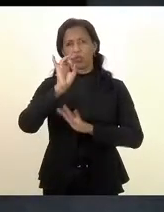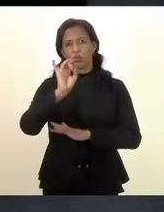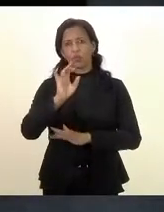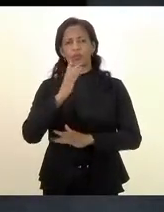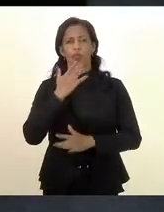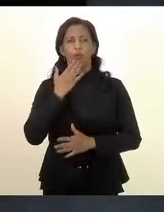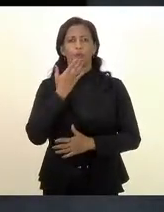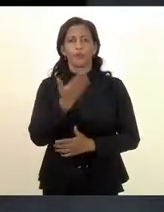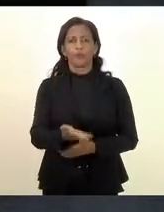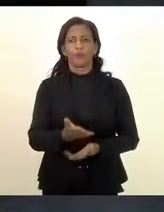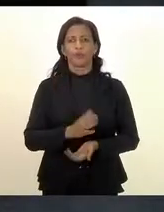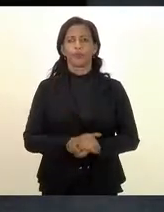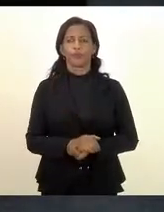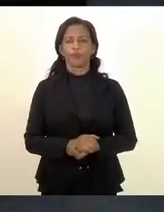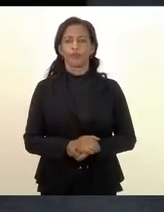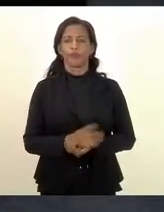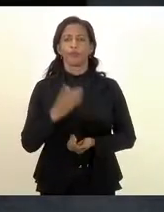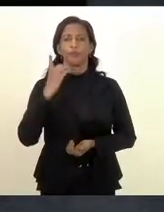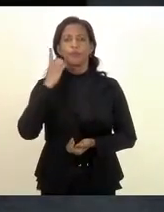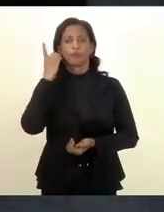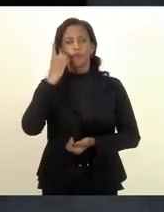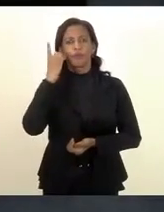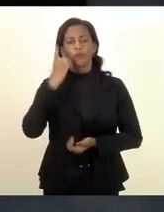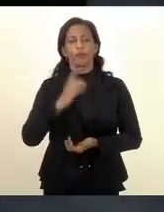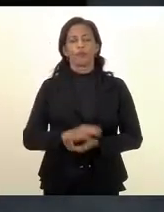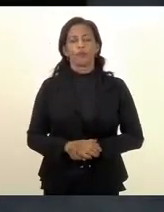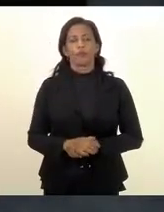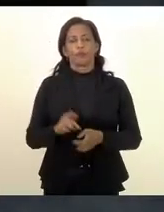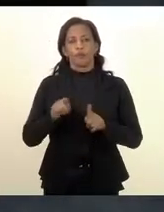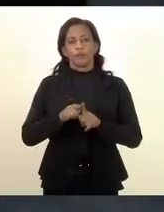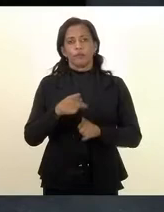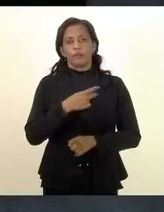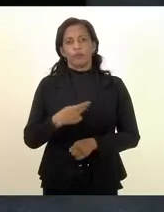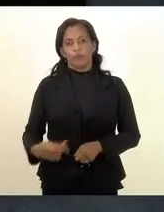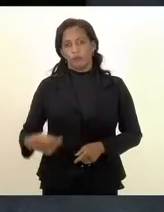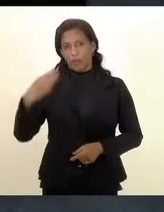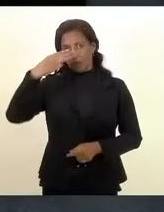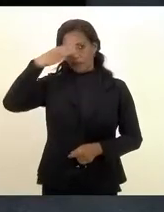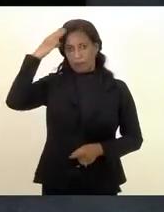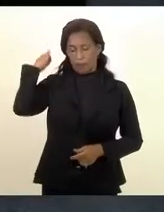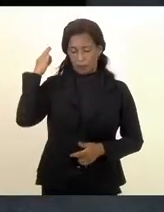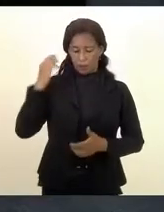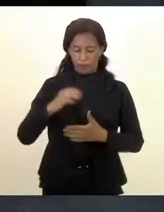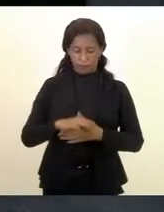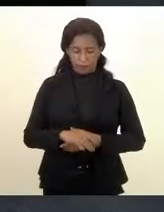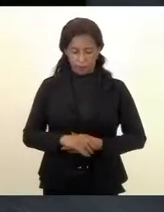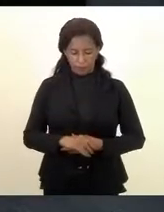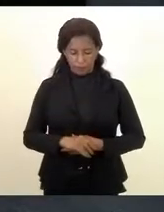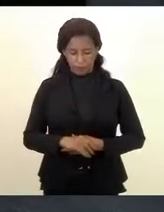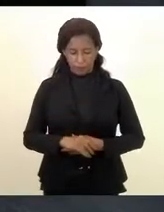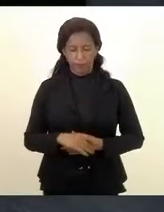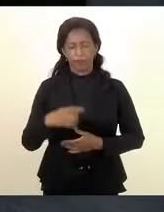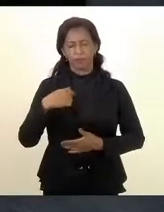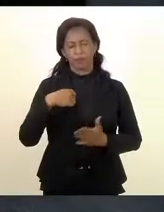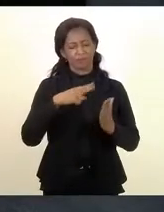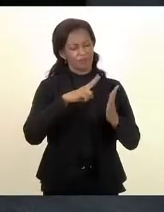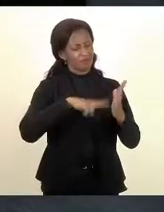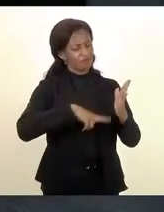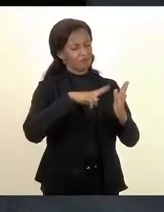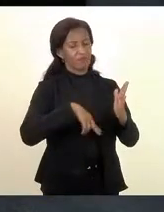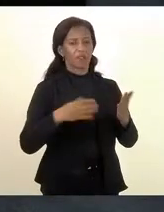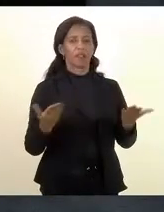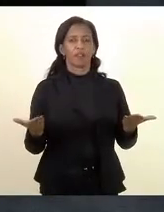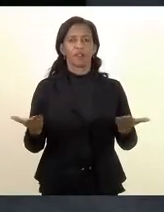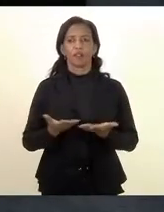solicitação ao deputado presidente Márcio Pacheco estava lendo agora a